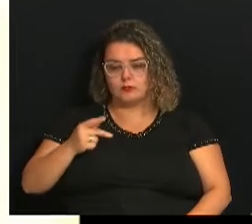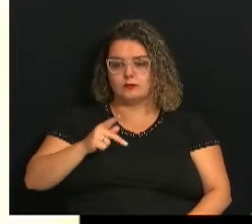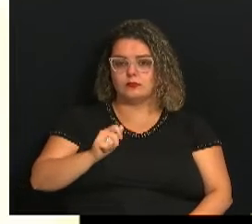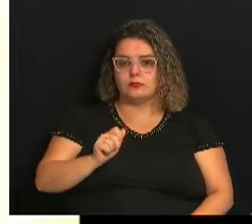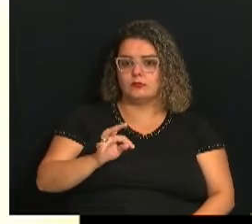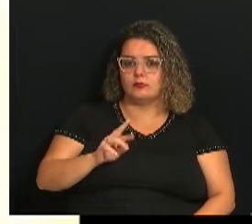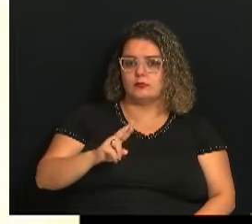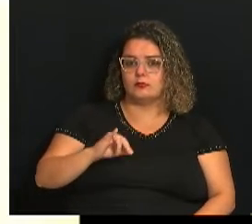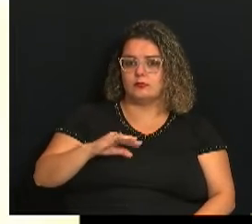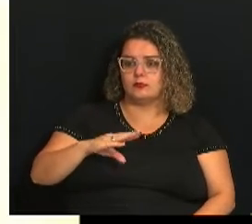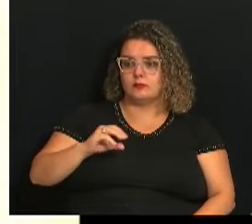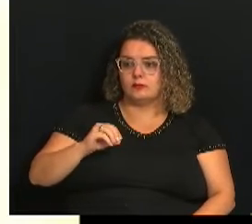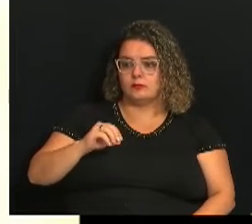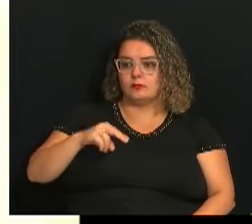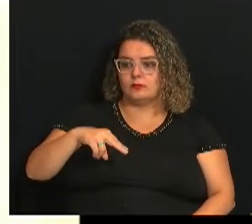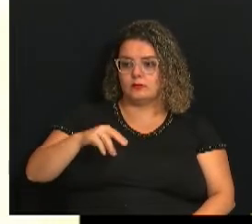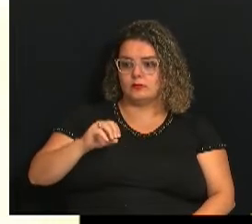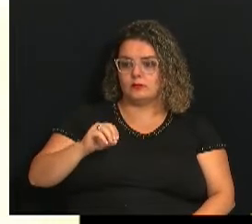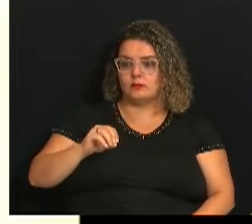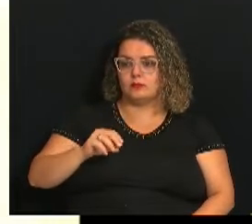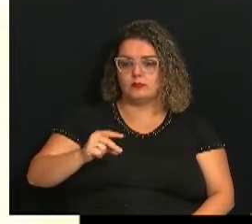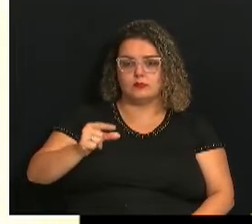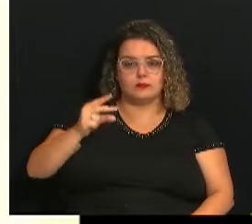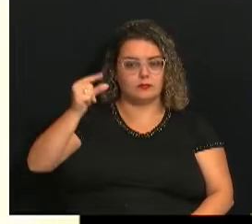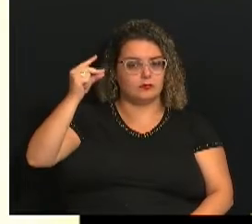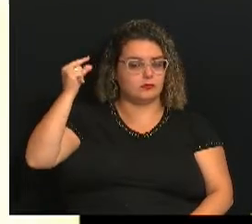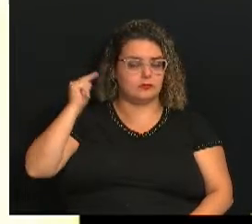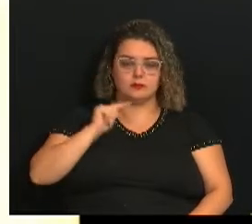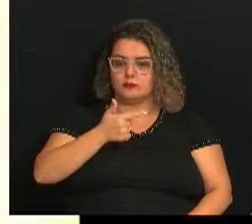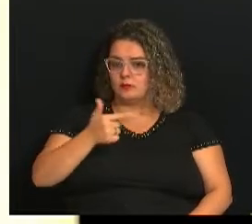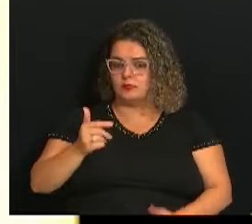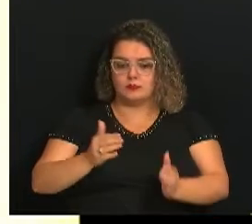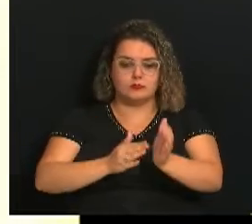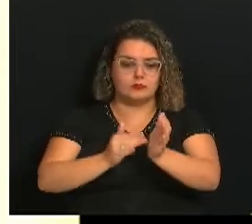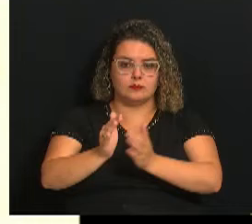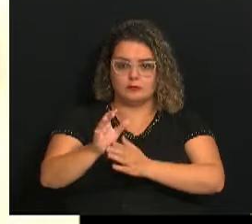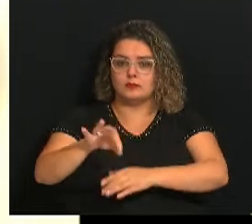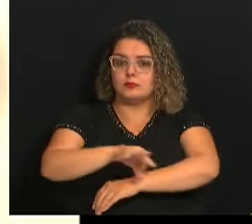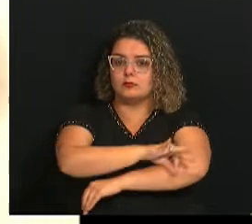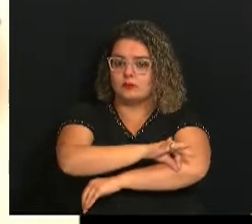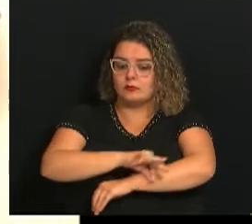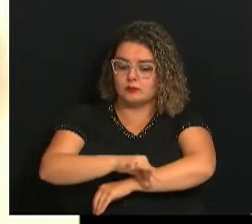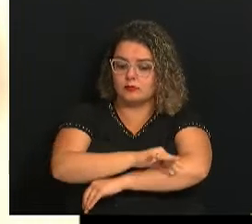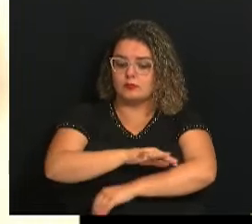muito tempo que não tinha arquiteto na curadoria de patrimônio. Então,